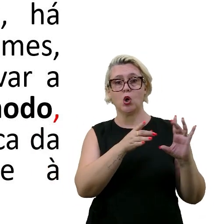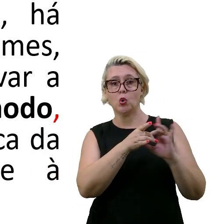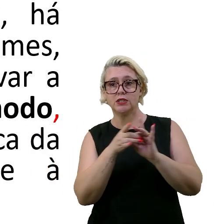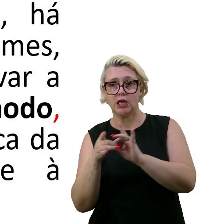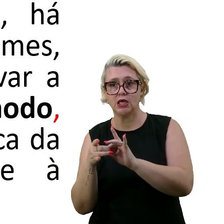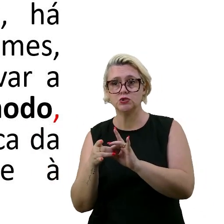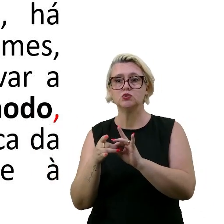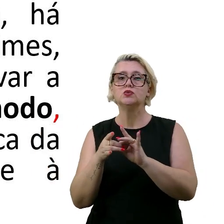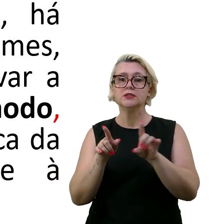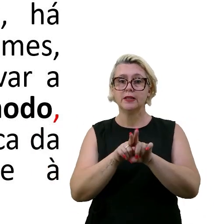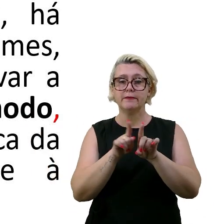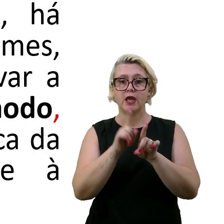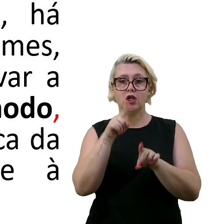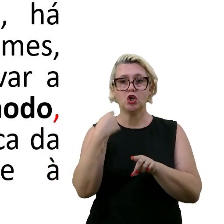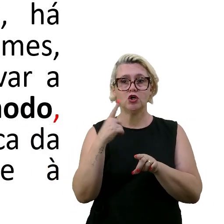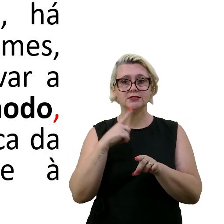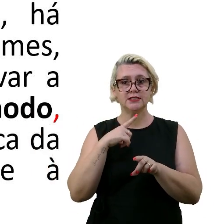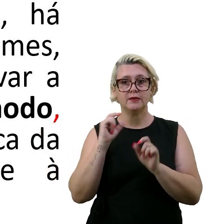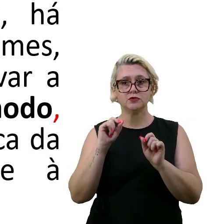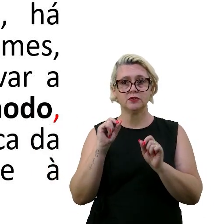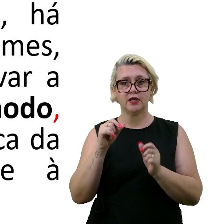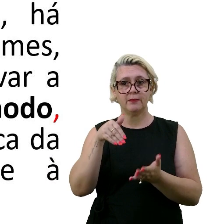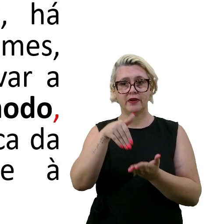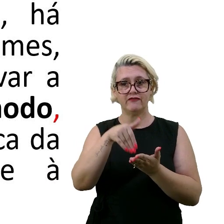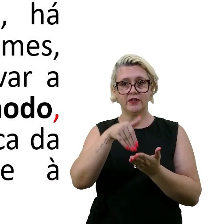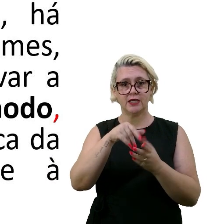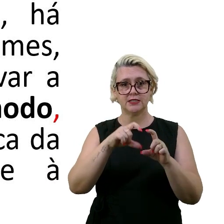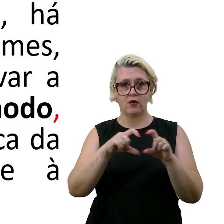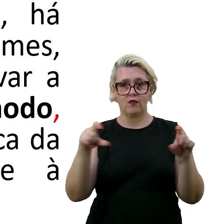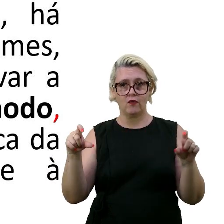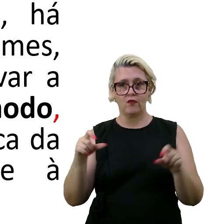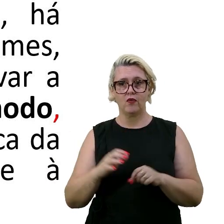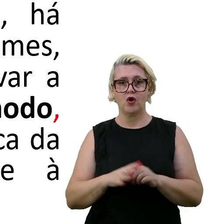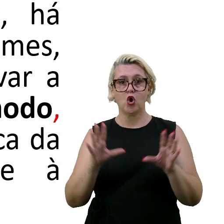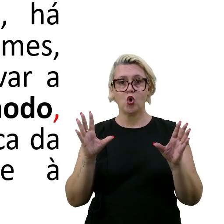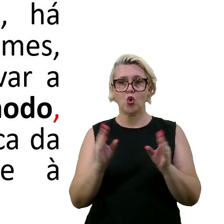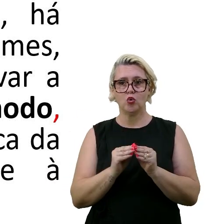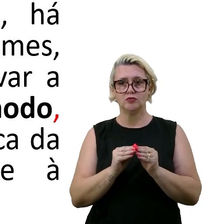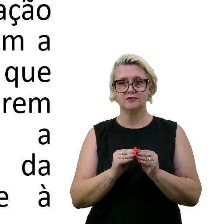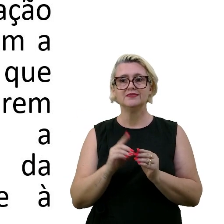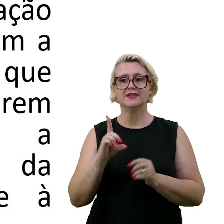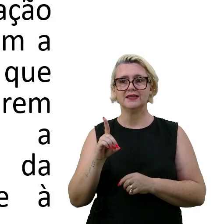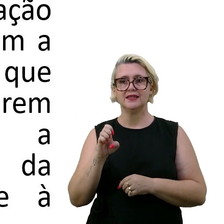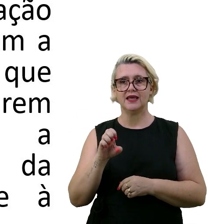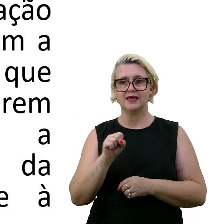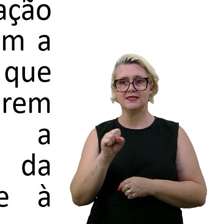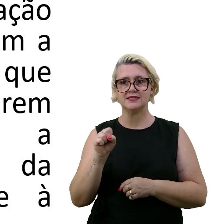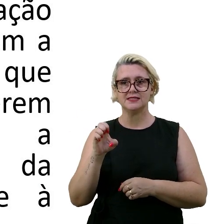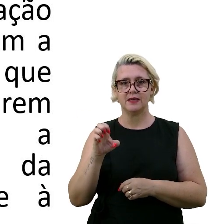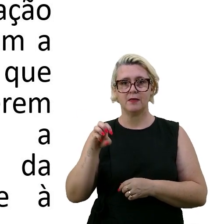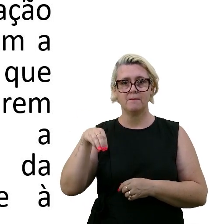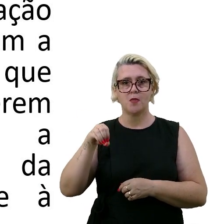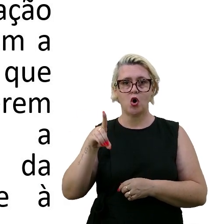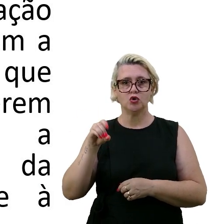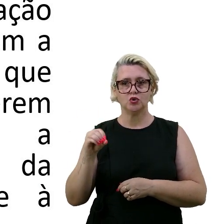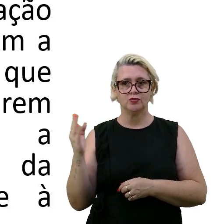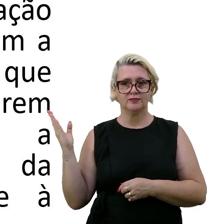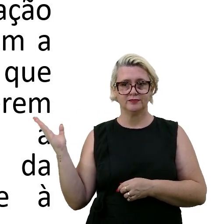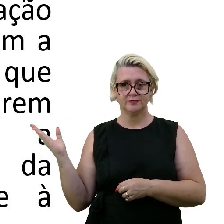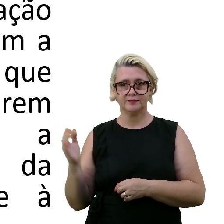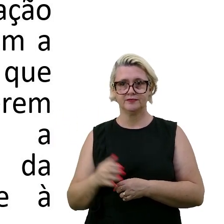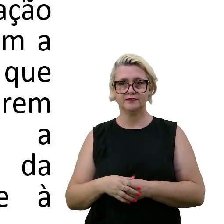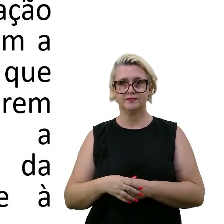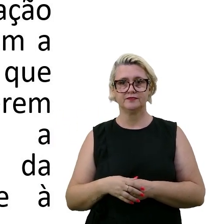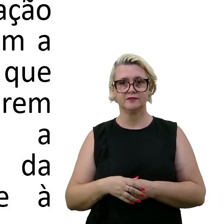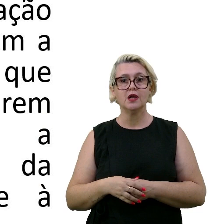nós temos, para finalizar lá, o modalizador de conclusão, desse modo. E aqui